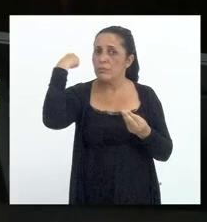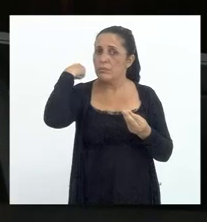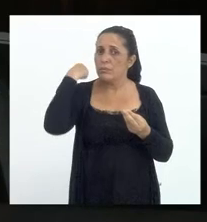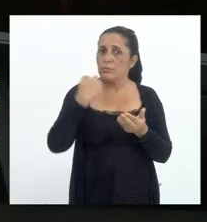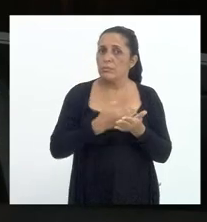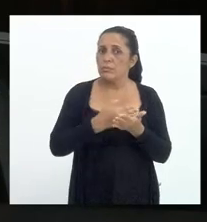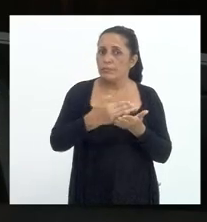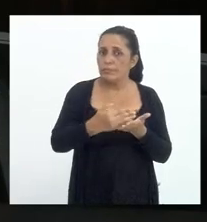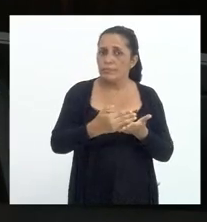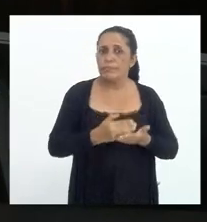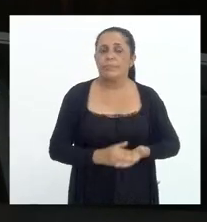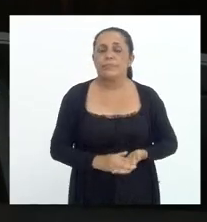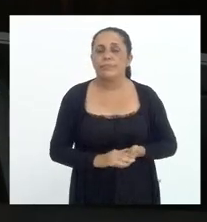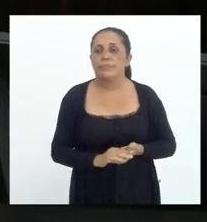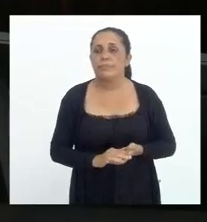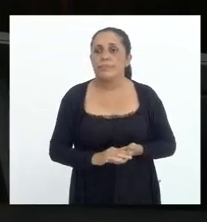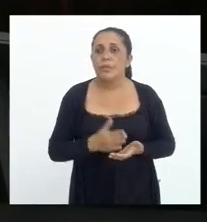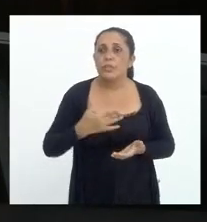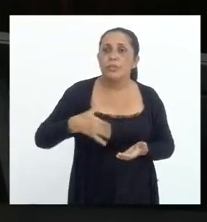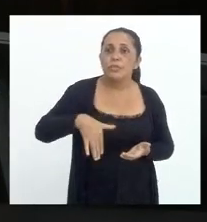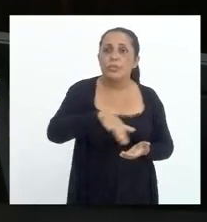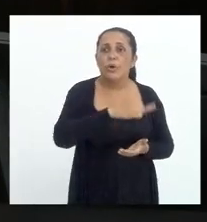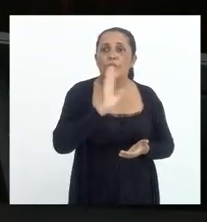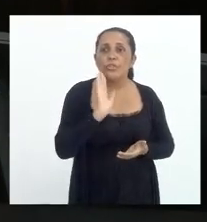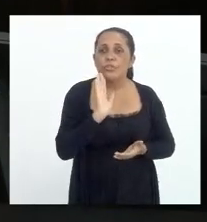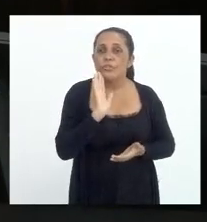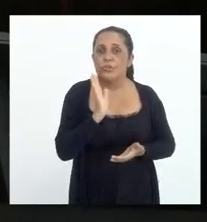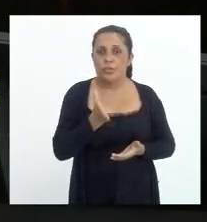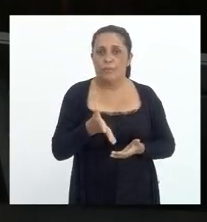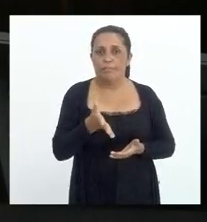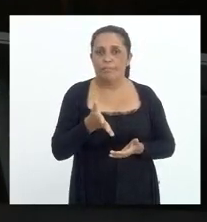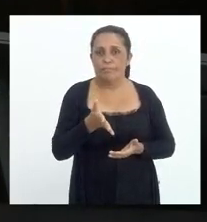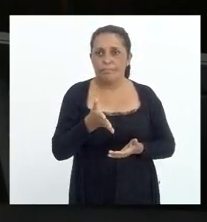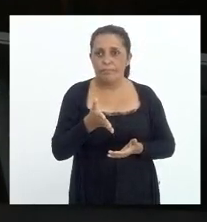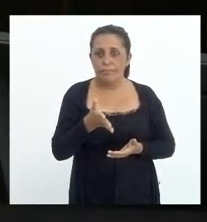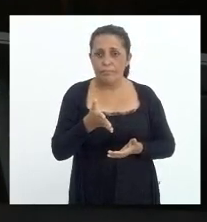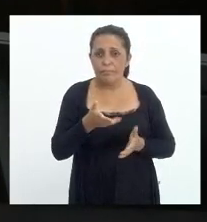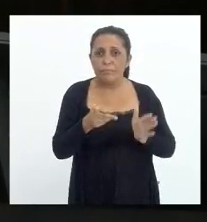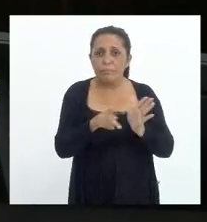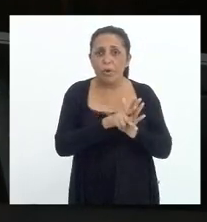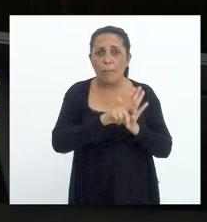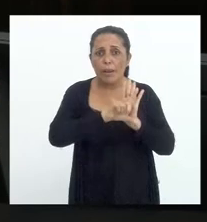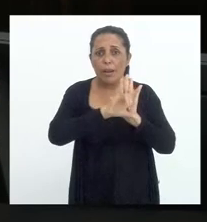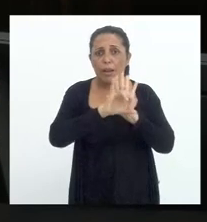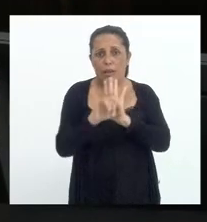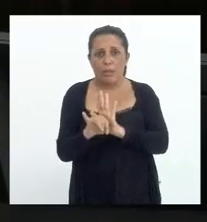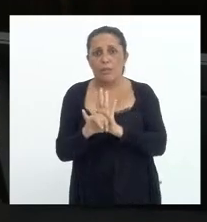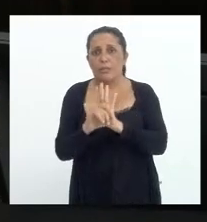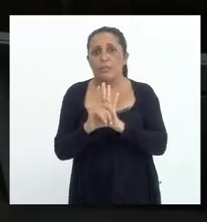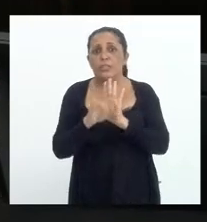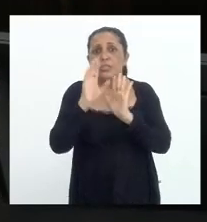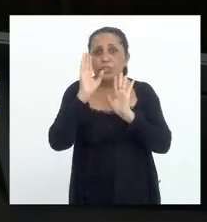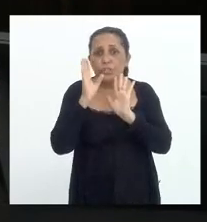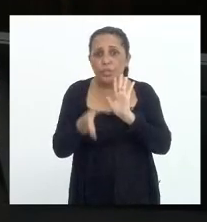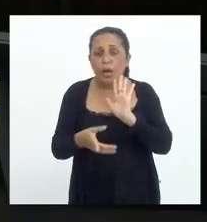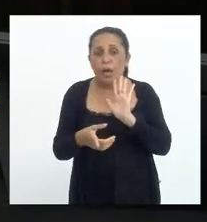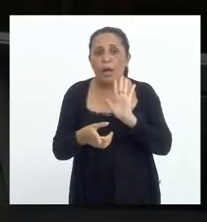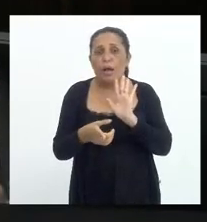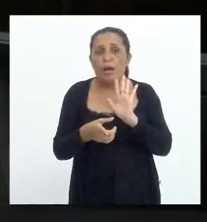conversa, nós já na própria lei complementar aqui, nós já